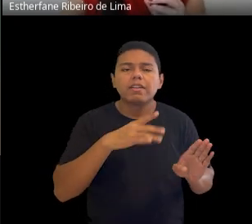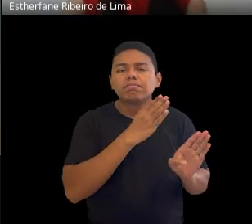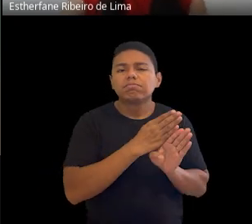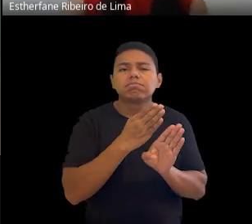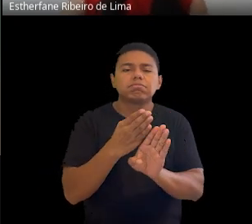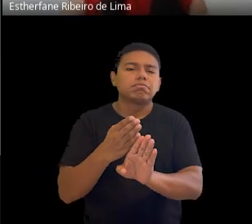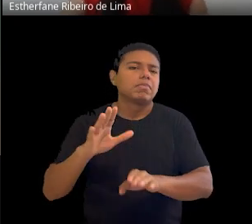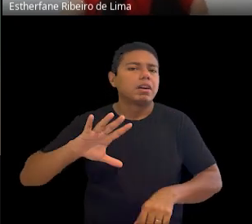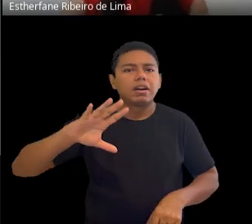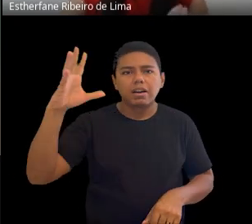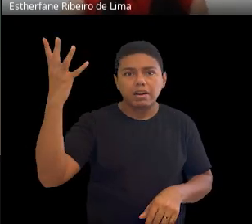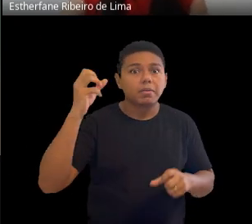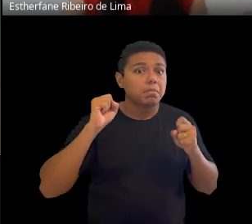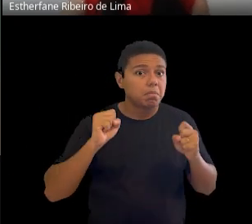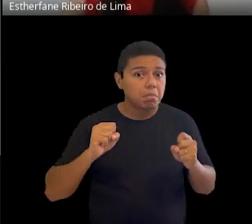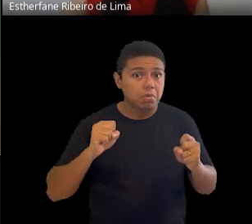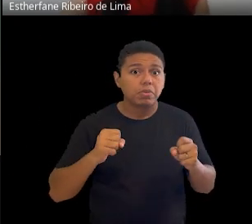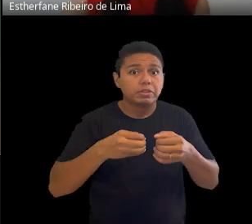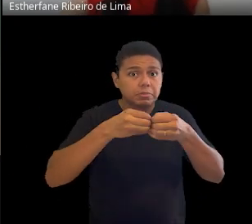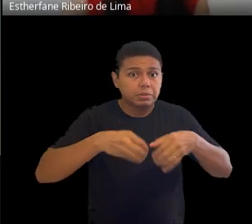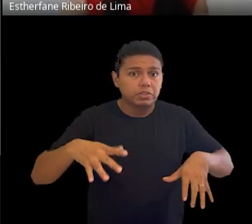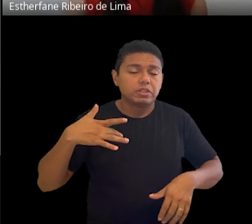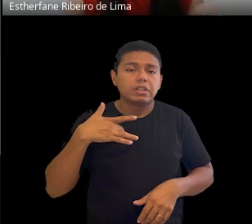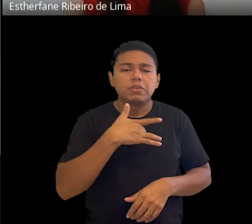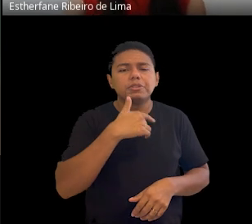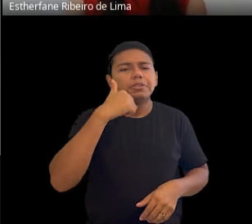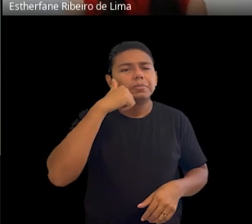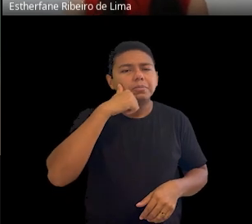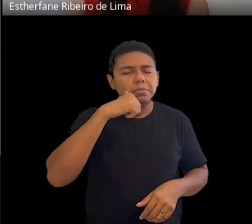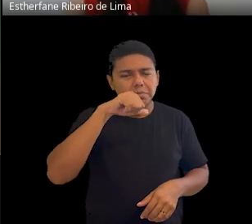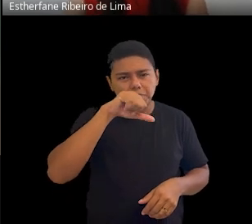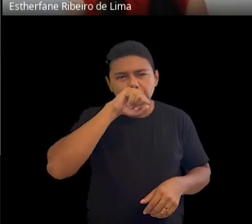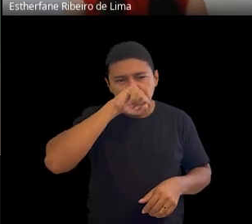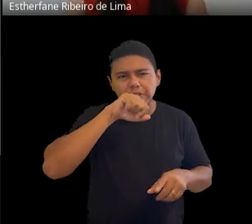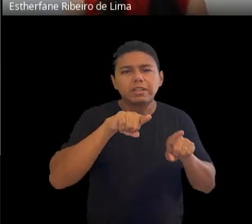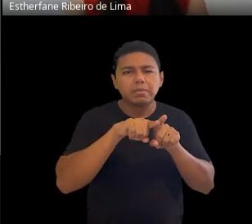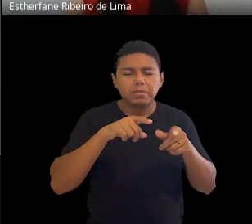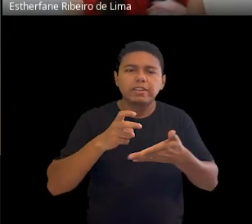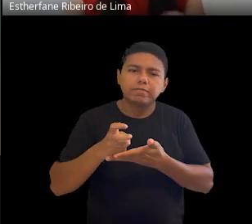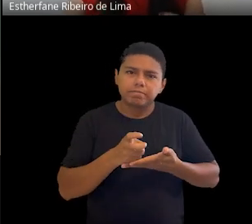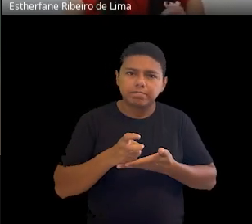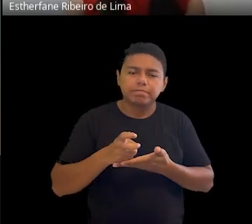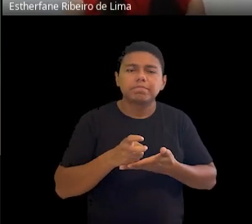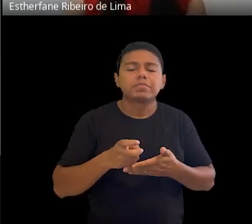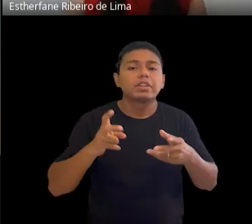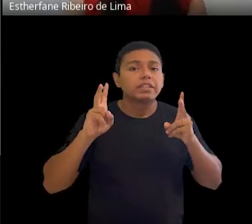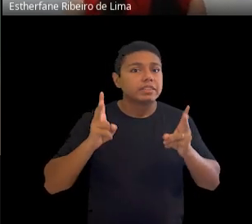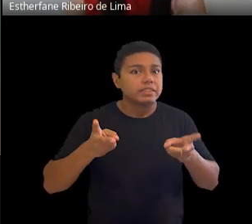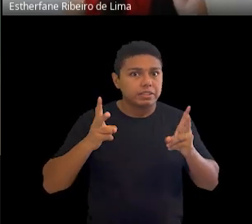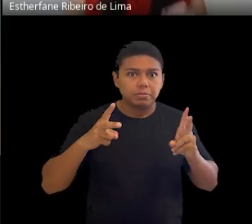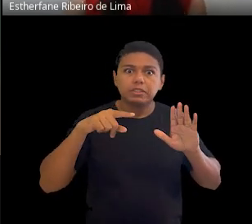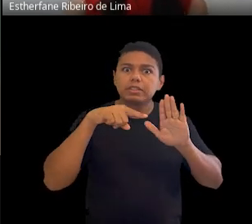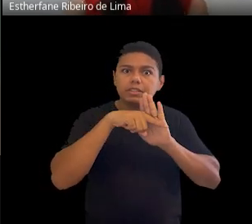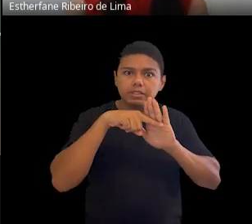detecção de situações que podem comprometer tanto a saúde materna quanto a fetal. E todos esses exames, eles devem ser sempre